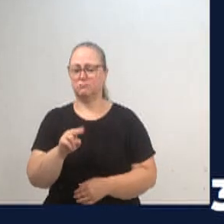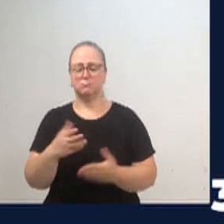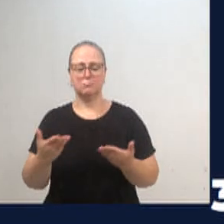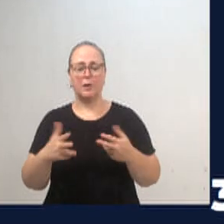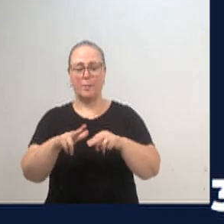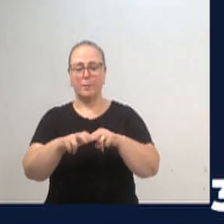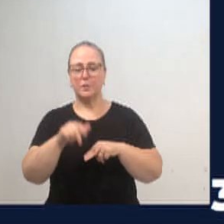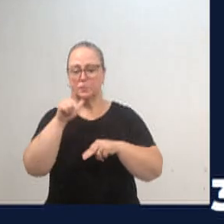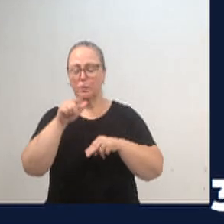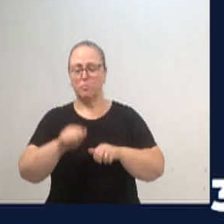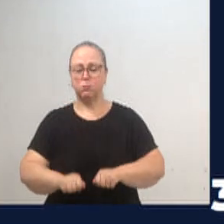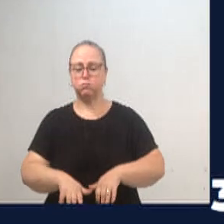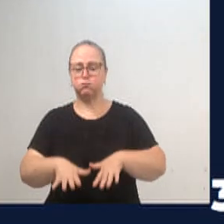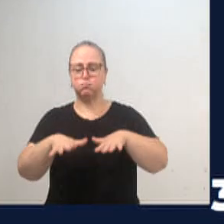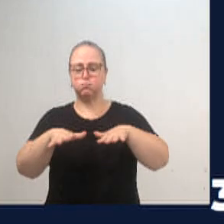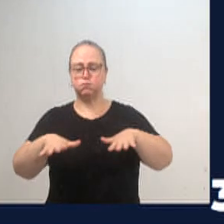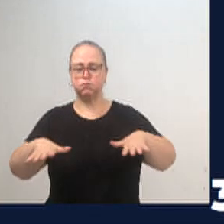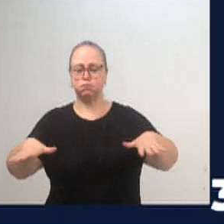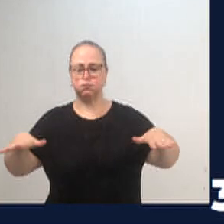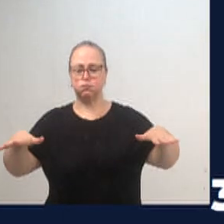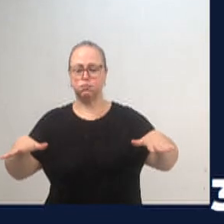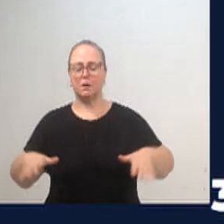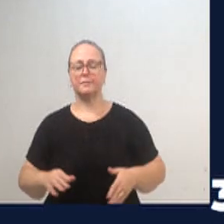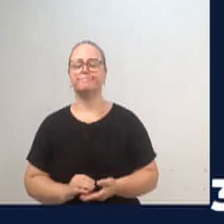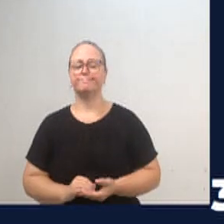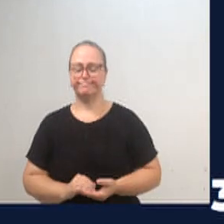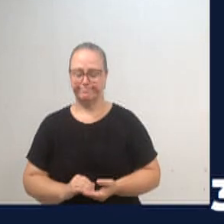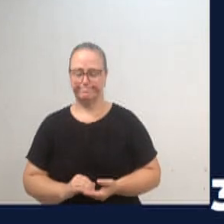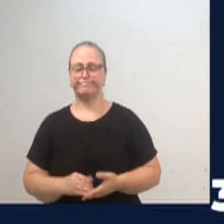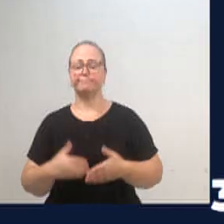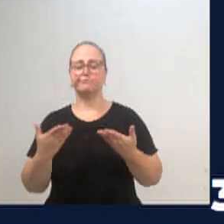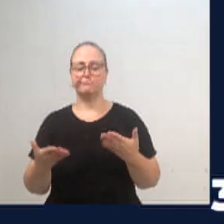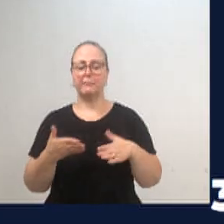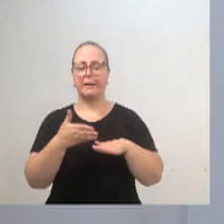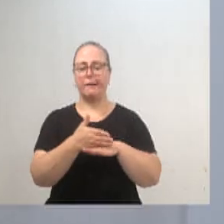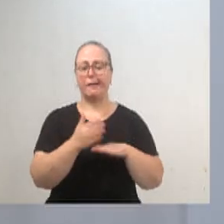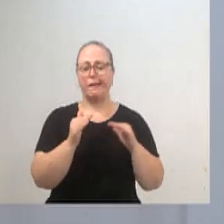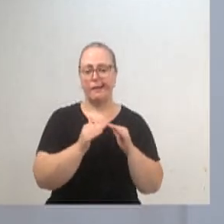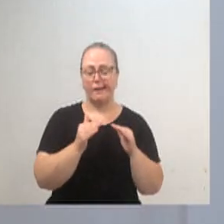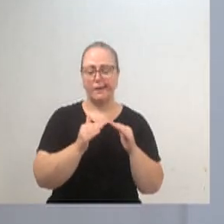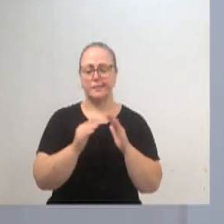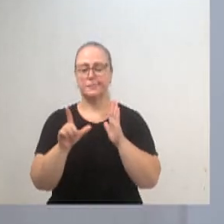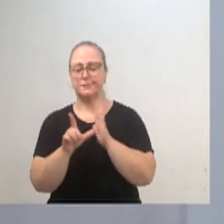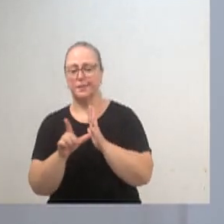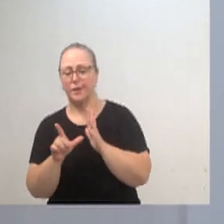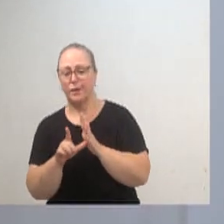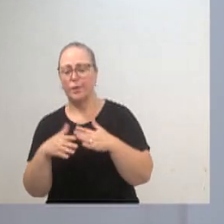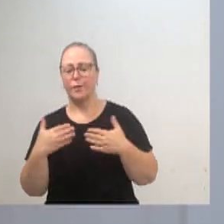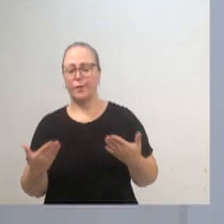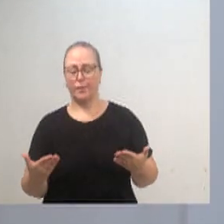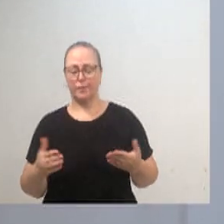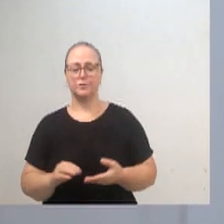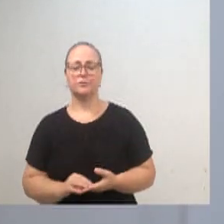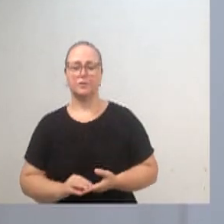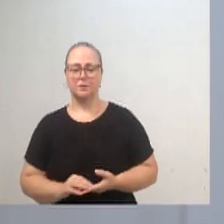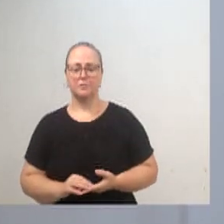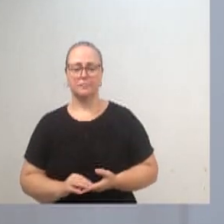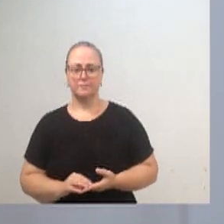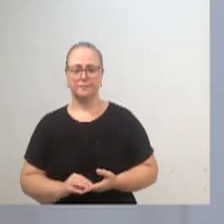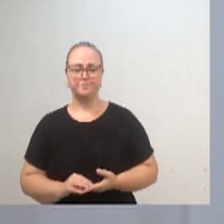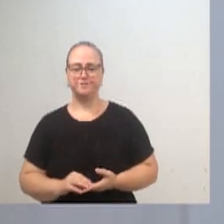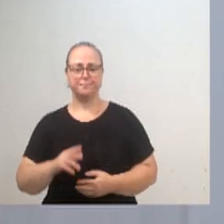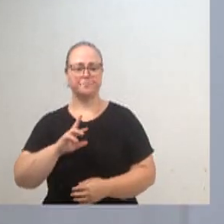ali e vai acontecer o quê? Ela vai para a rua, ela vai entrar no comércio, ela vai entrar nas casas, e isso não dá para fazer de um dia para a noite. Não